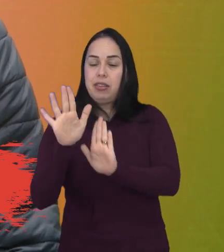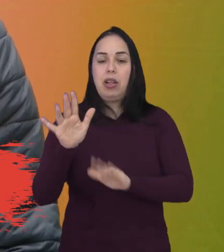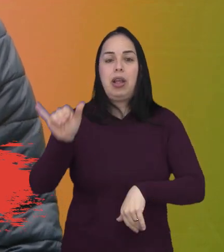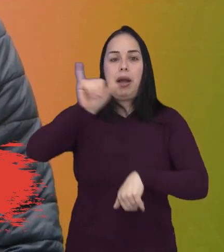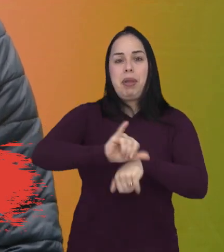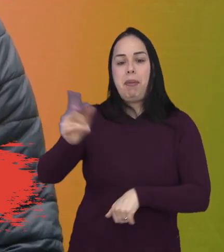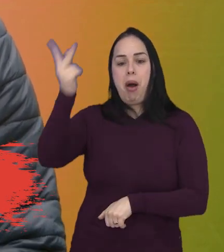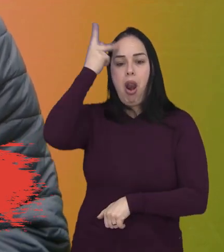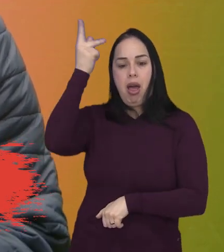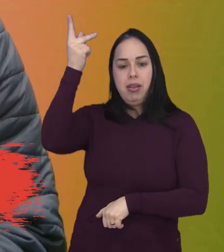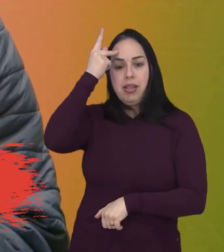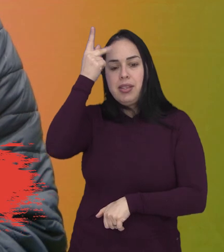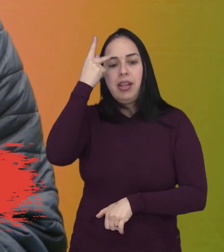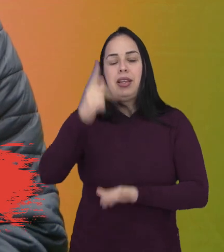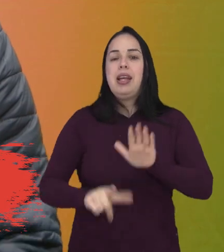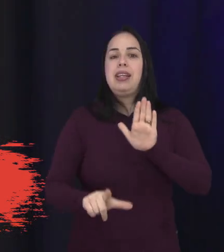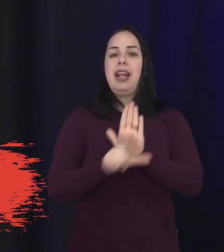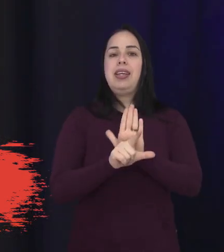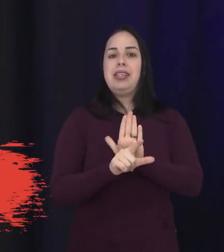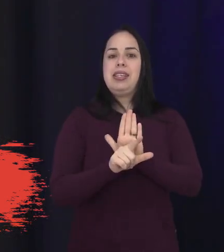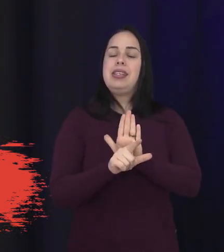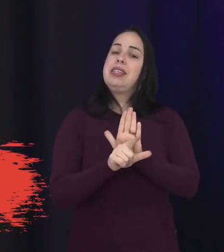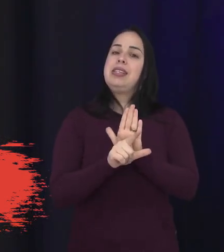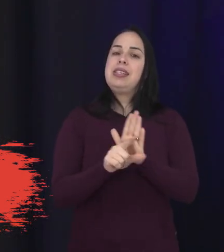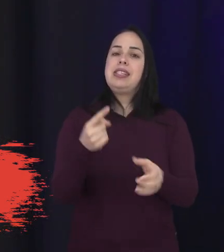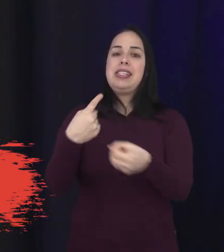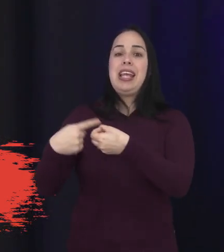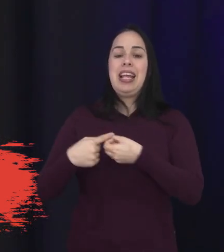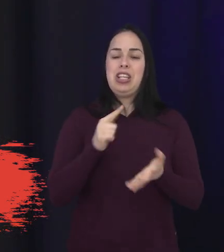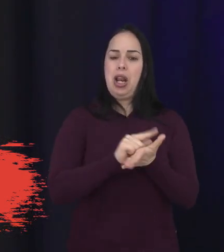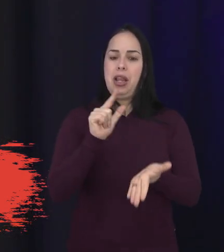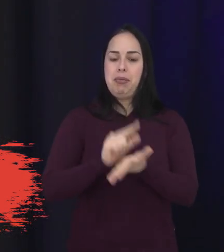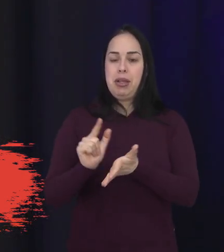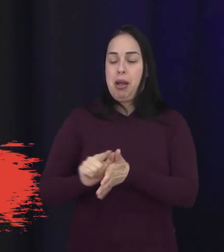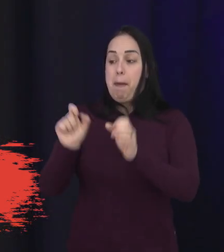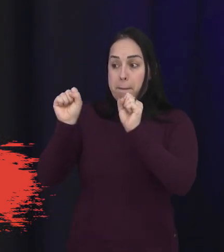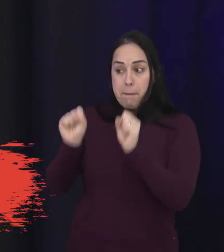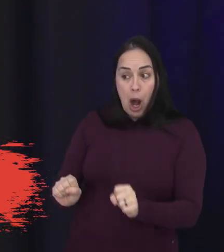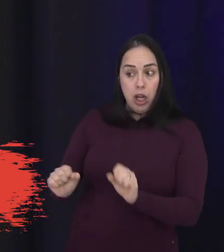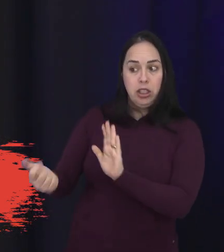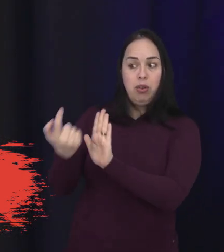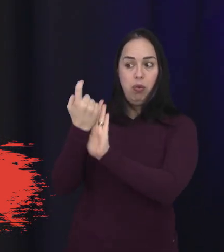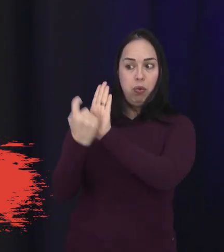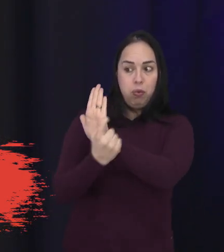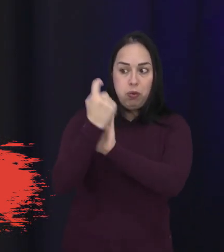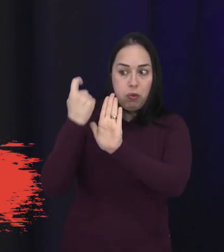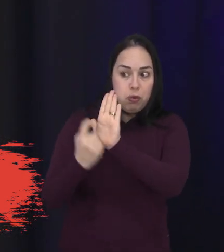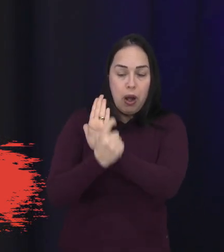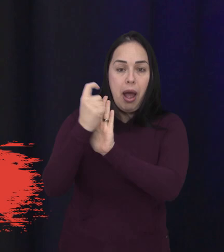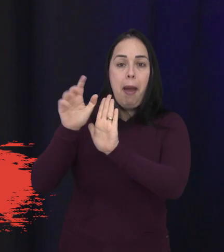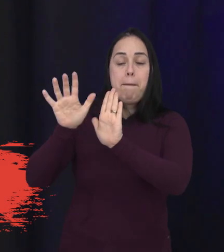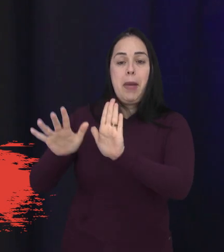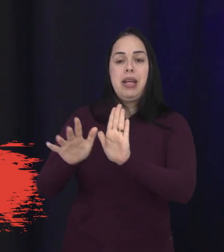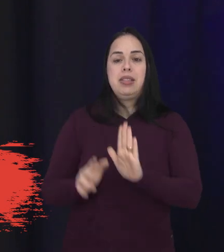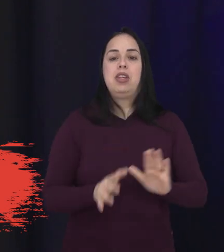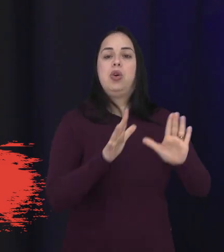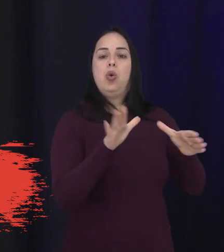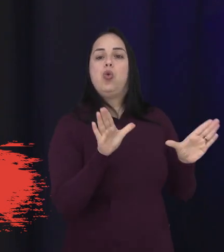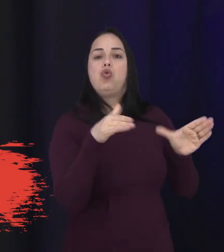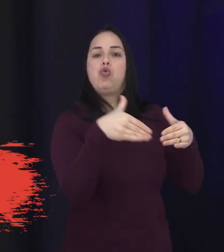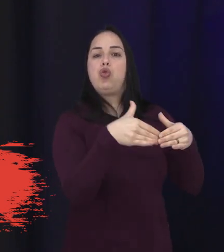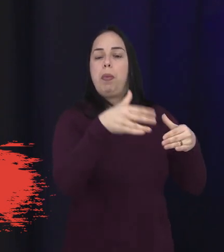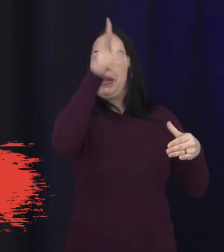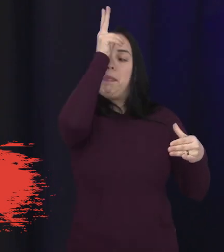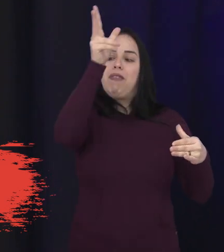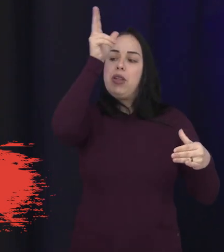são regimentados pela Lei Cidade Limpa. Ela permite grafites em áreas públicas desde que exista autorização conjunta